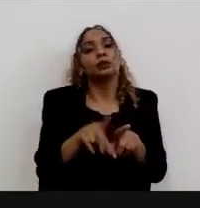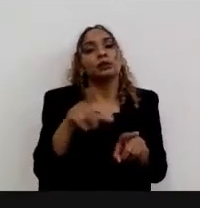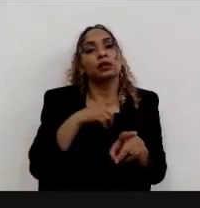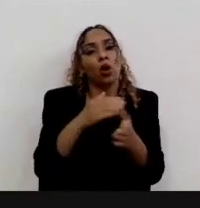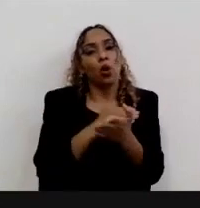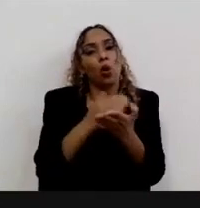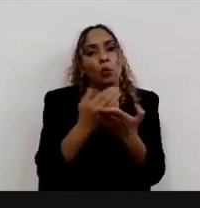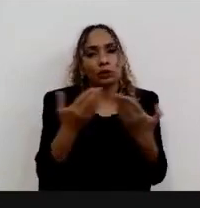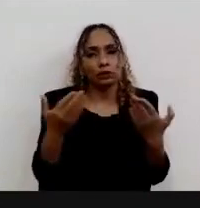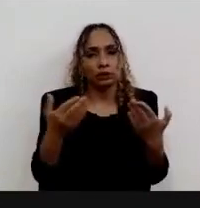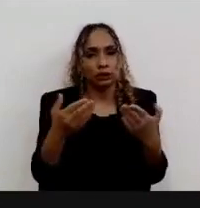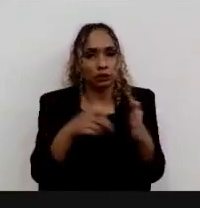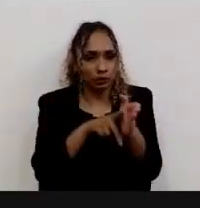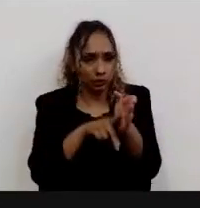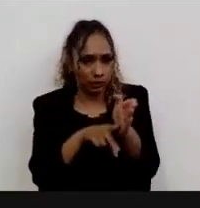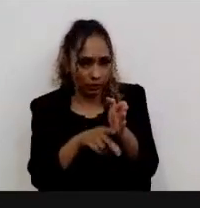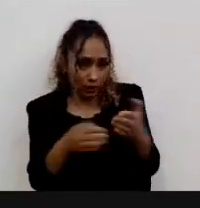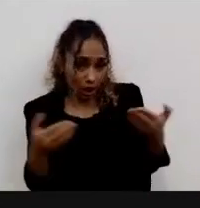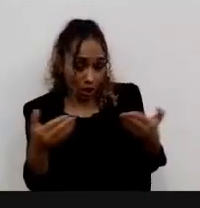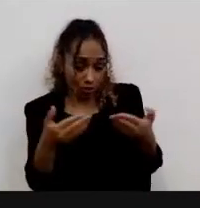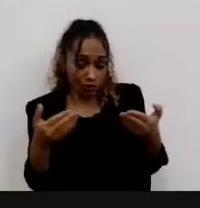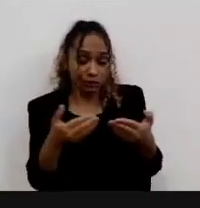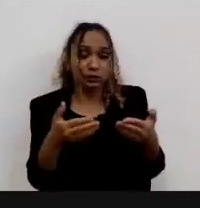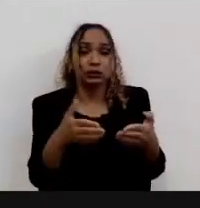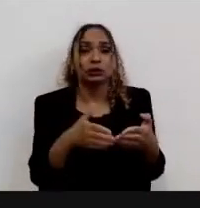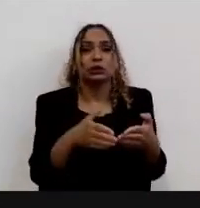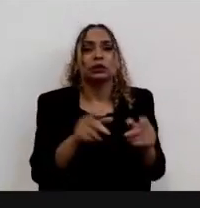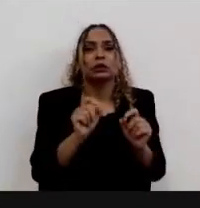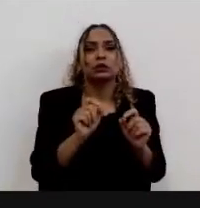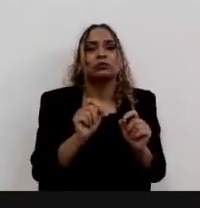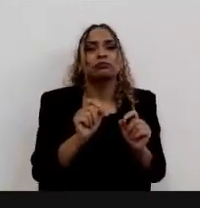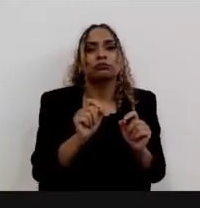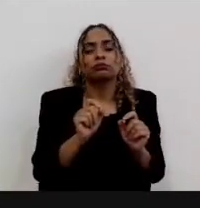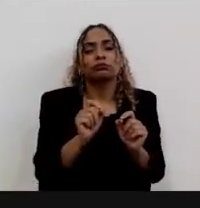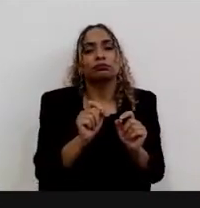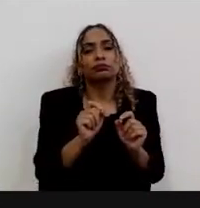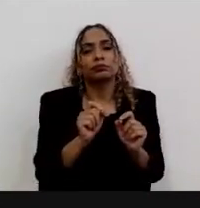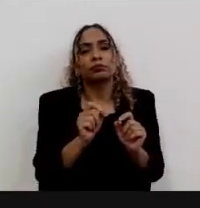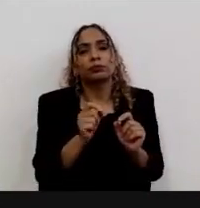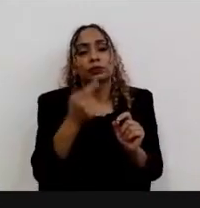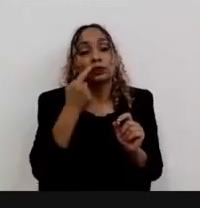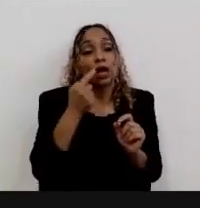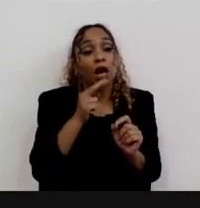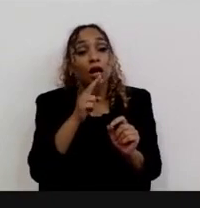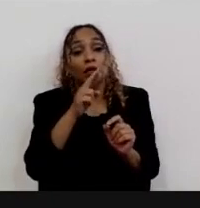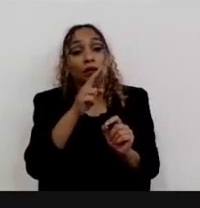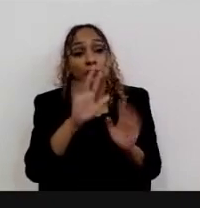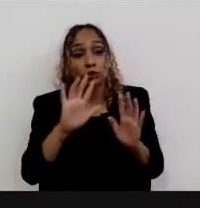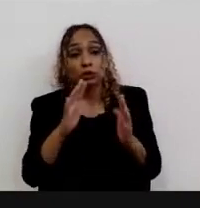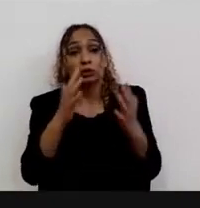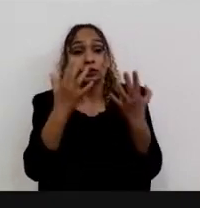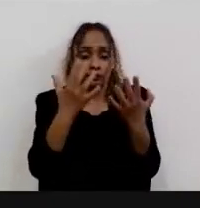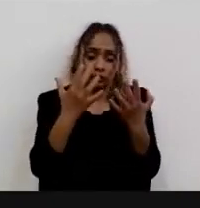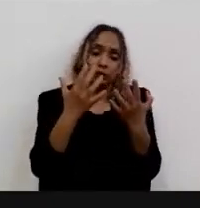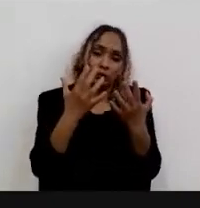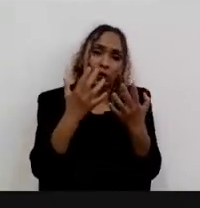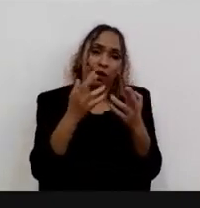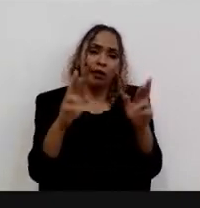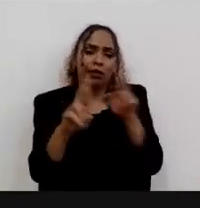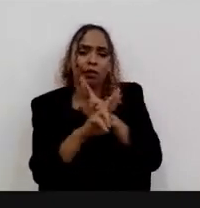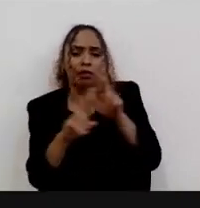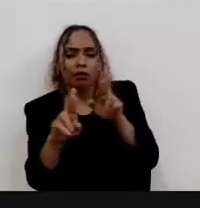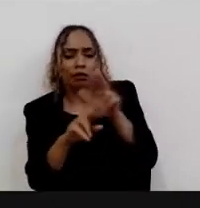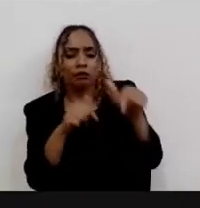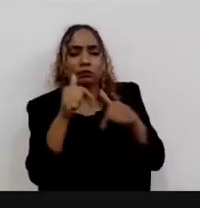está iniciando agora, uma pesquisa em andamento, e até para essa questão de ver o feedback aqui do evento, né, em relação